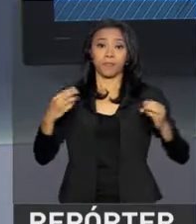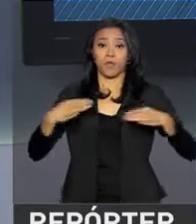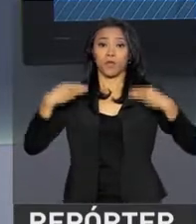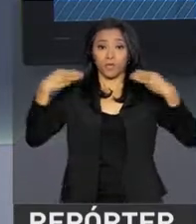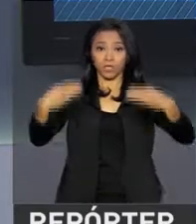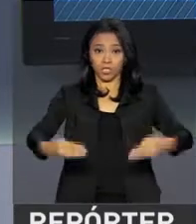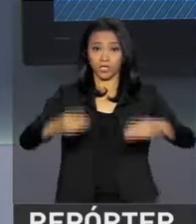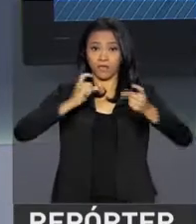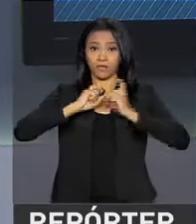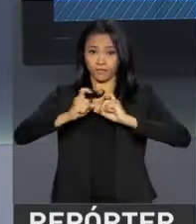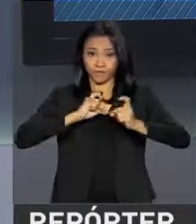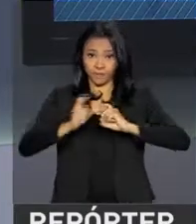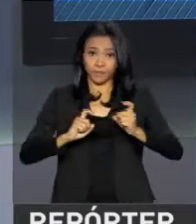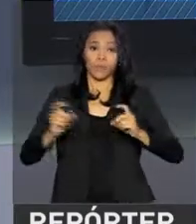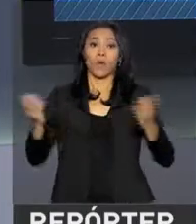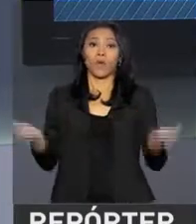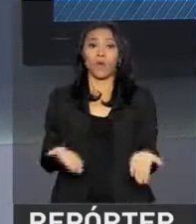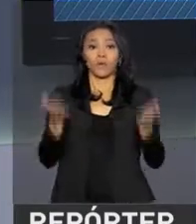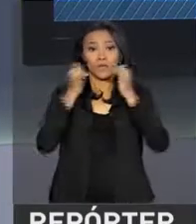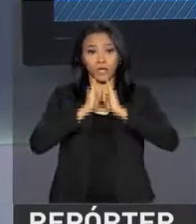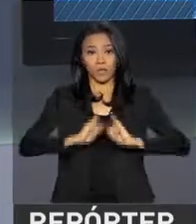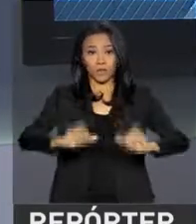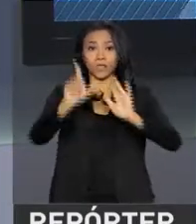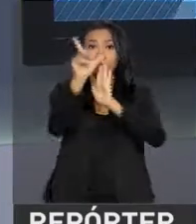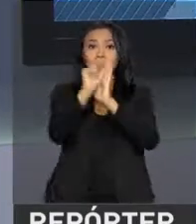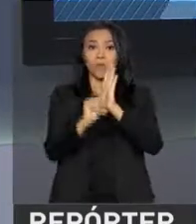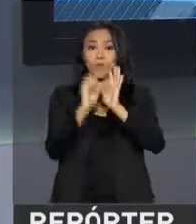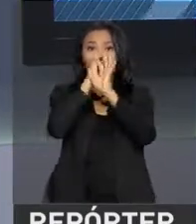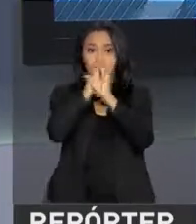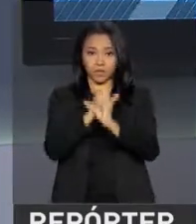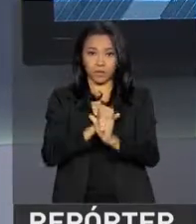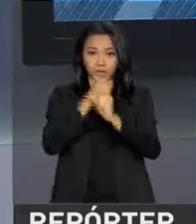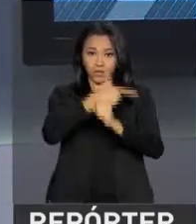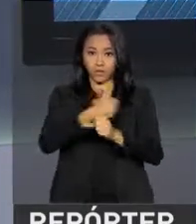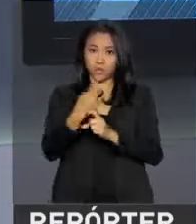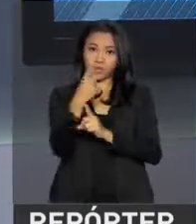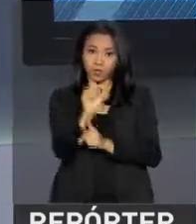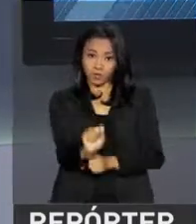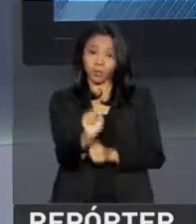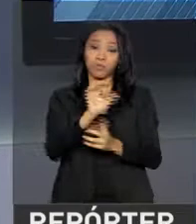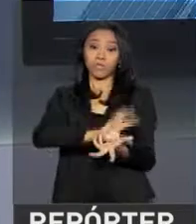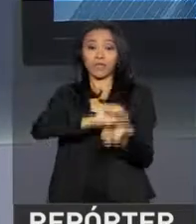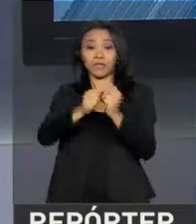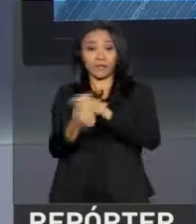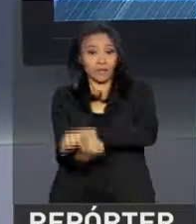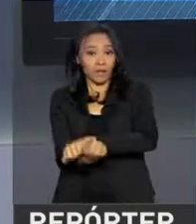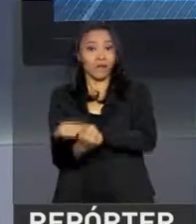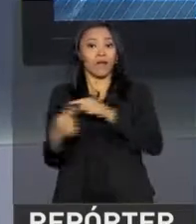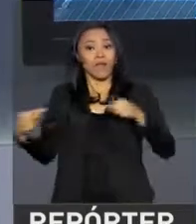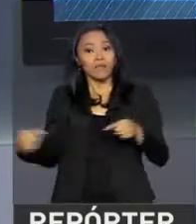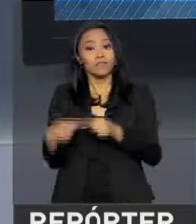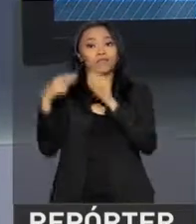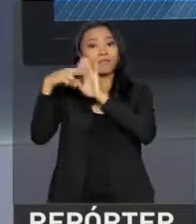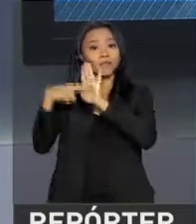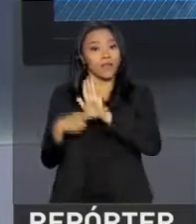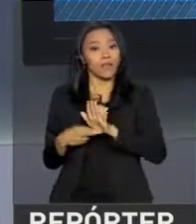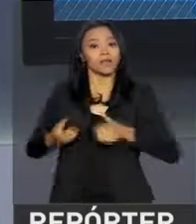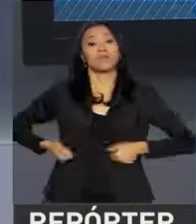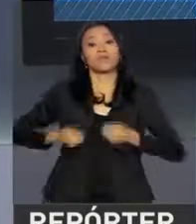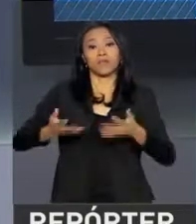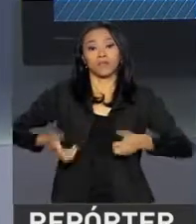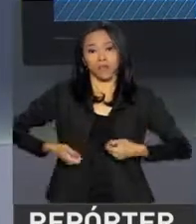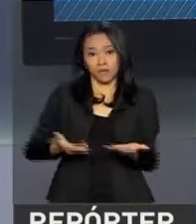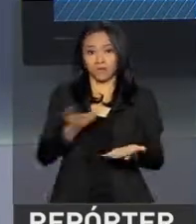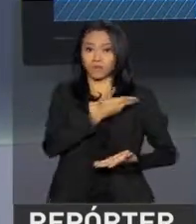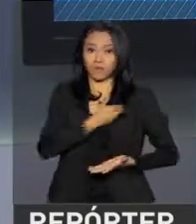anuncia hoje a programação orçamentária de 2018 para se adequar ao teto de gastos públicos e nós vamos conversar